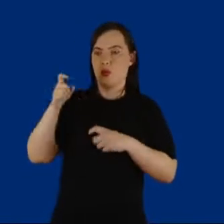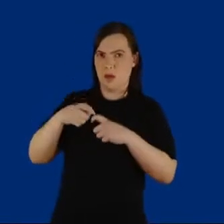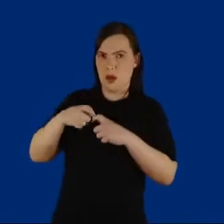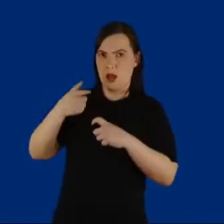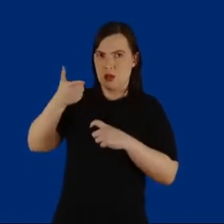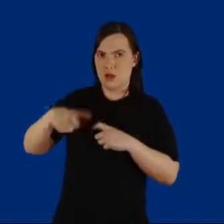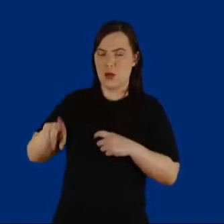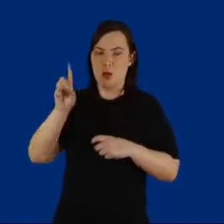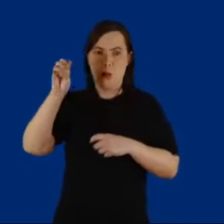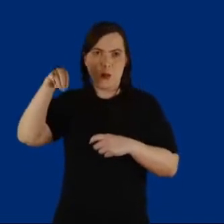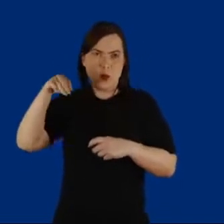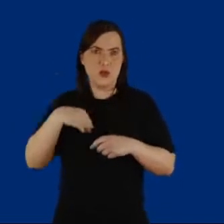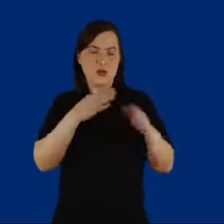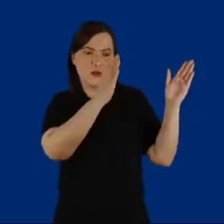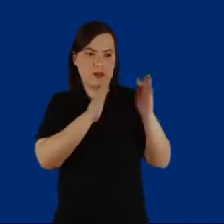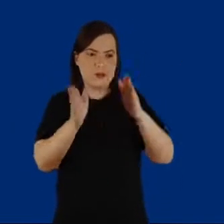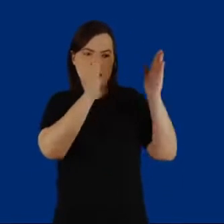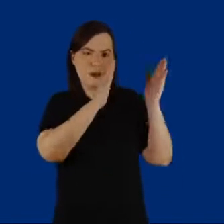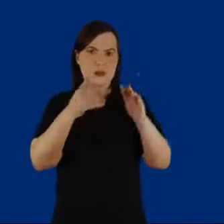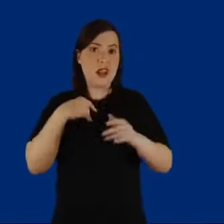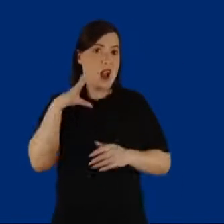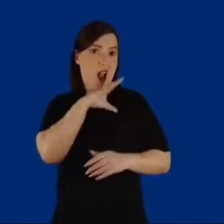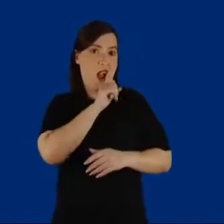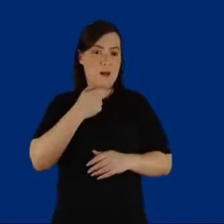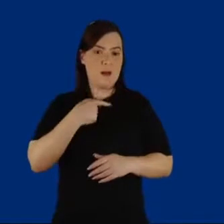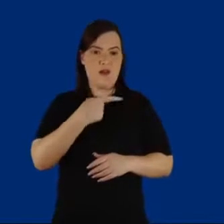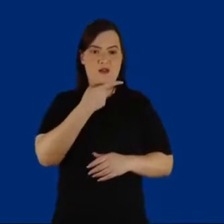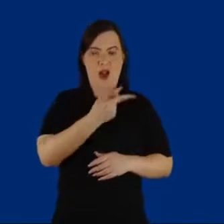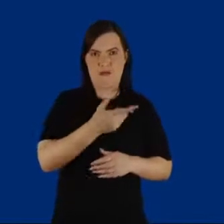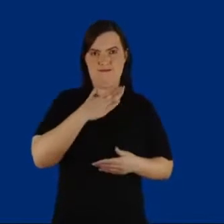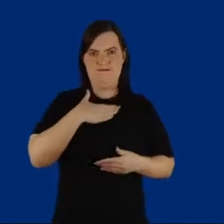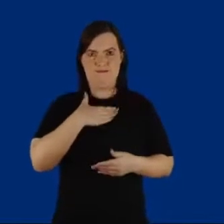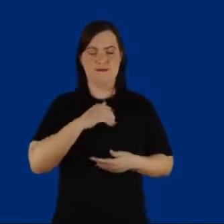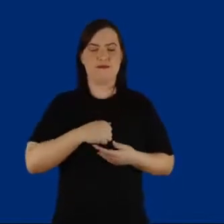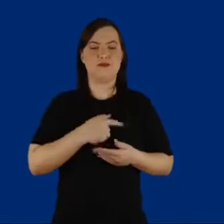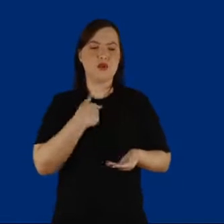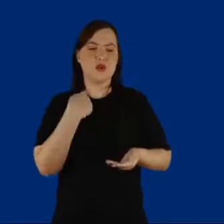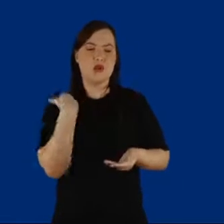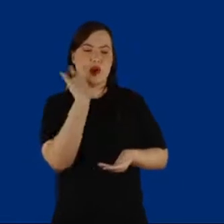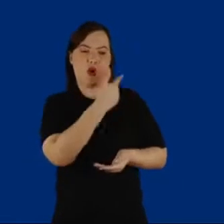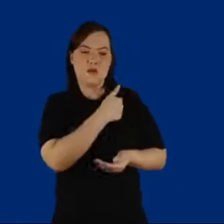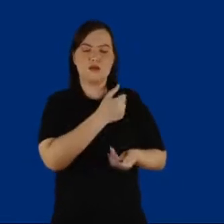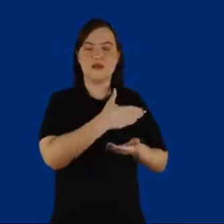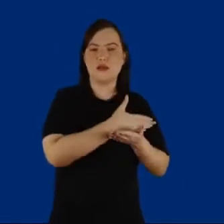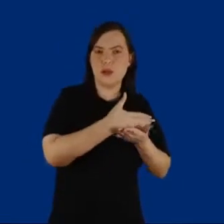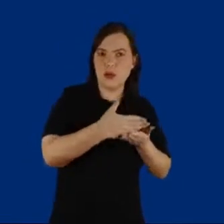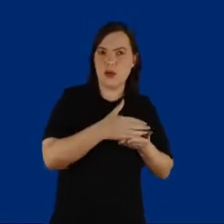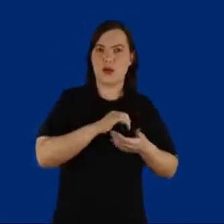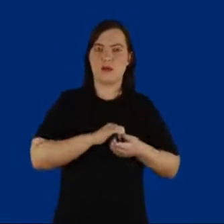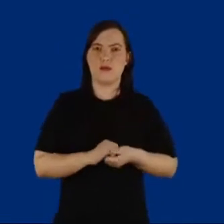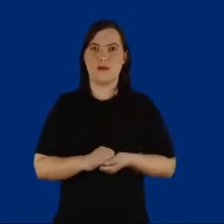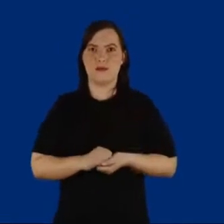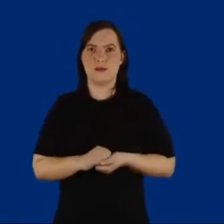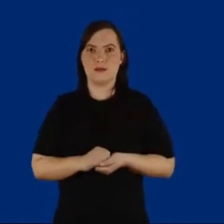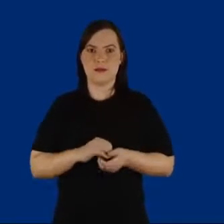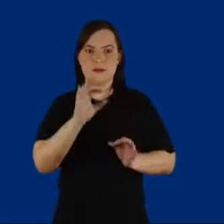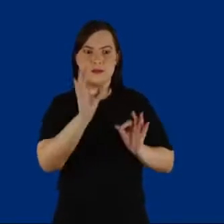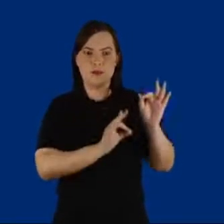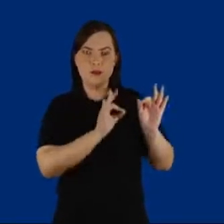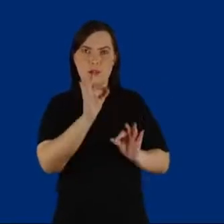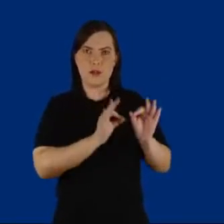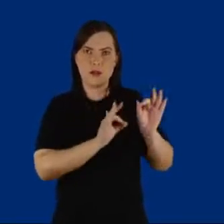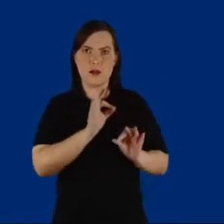minutinho, meus slides estão indo mais rápido do que eu. Nós começamos um